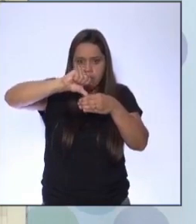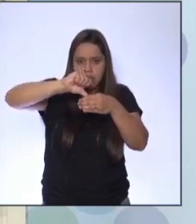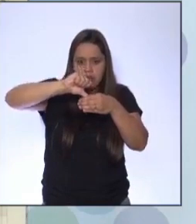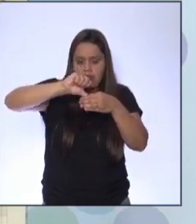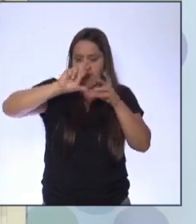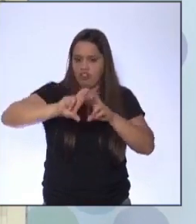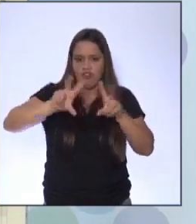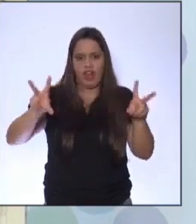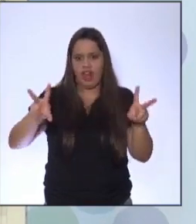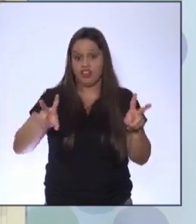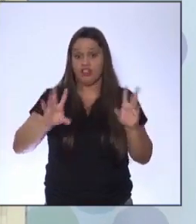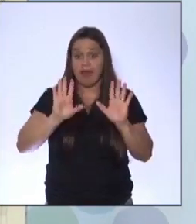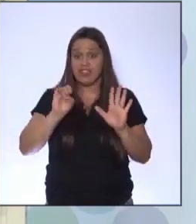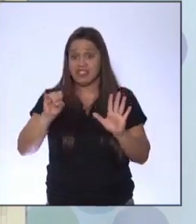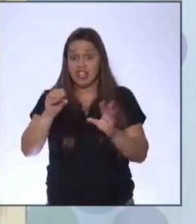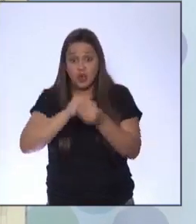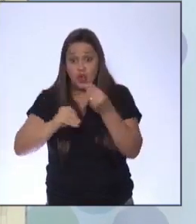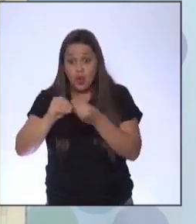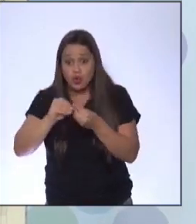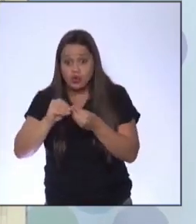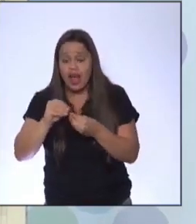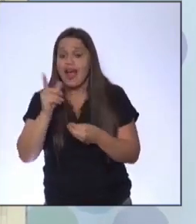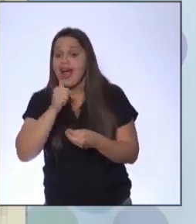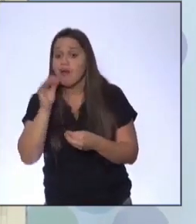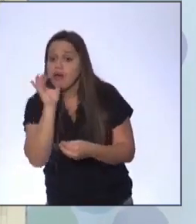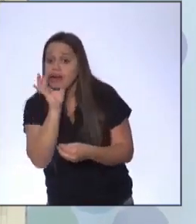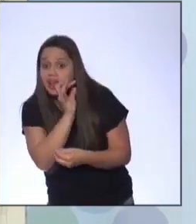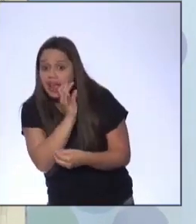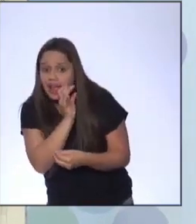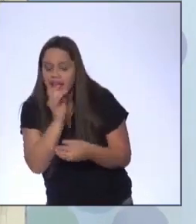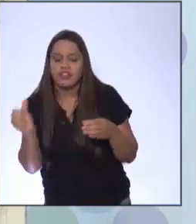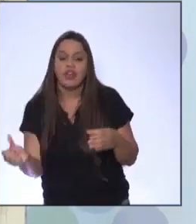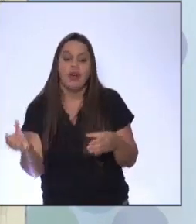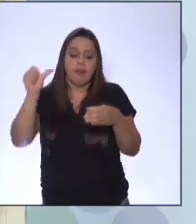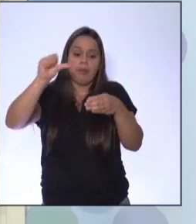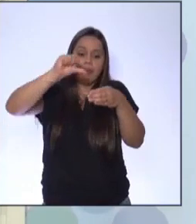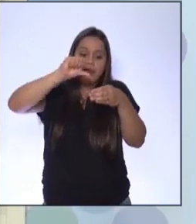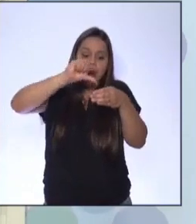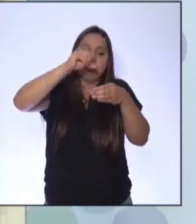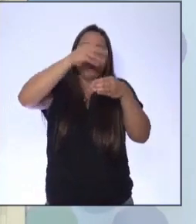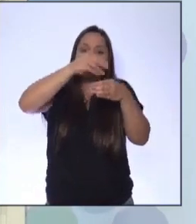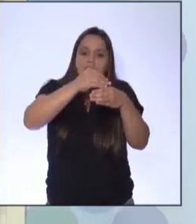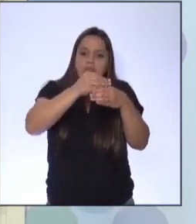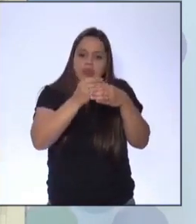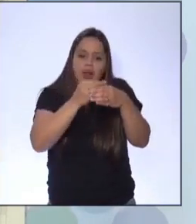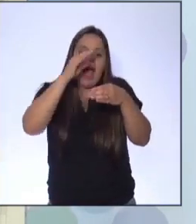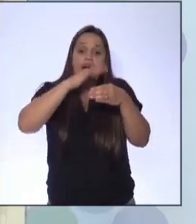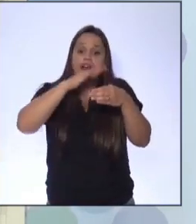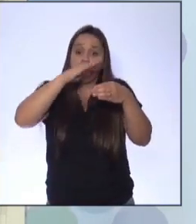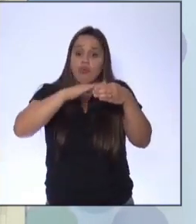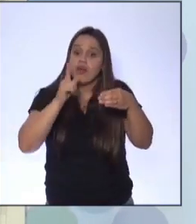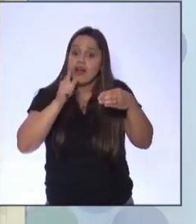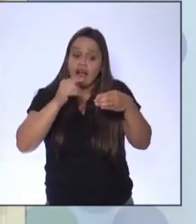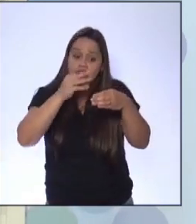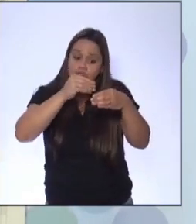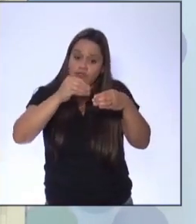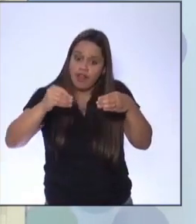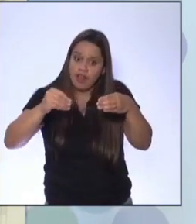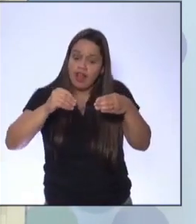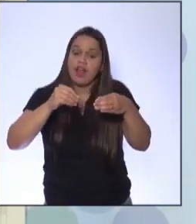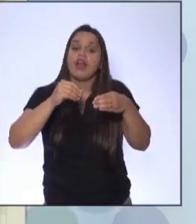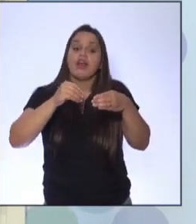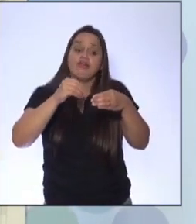heterogênea. Mas quando você põe água quente, então a temperatura também é uma propriedade, é uma condição que